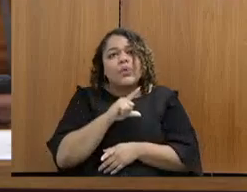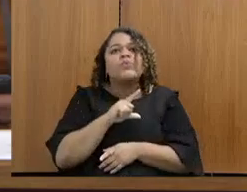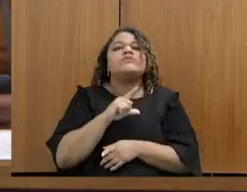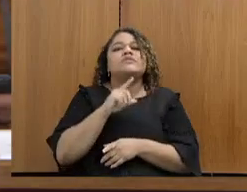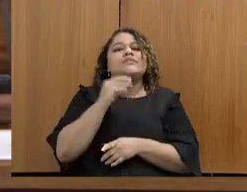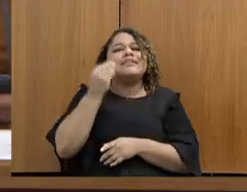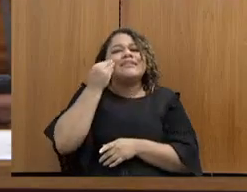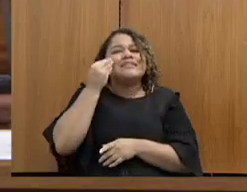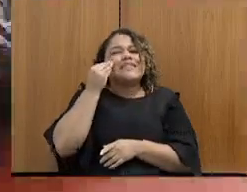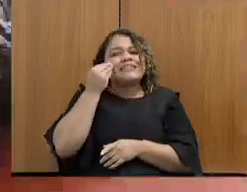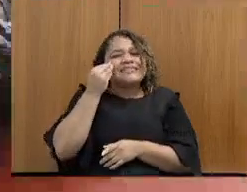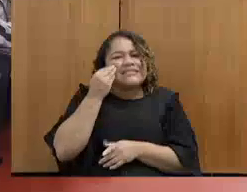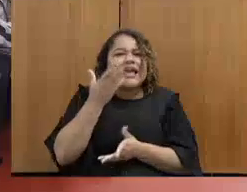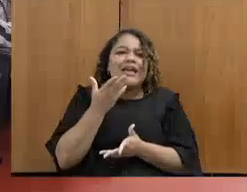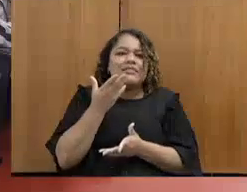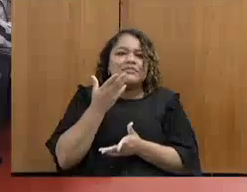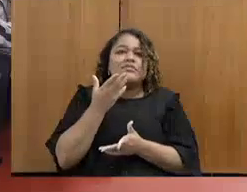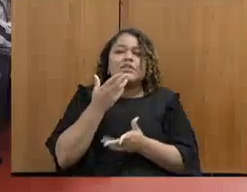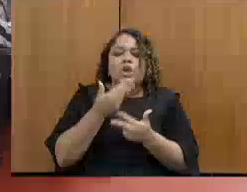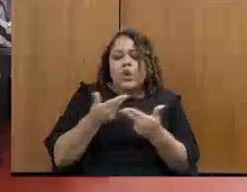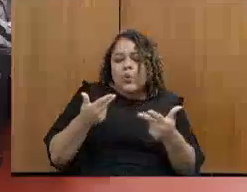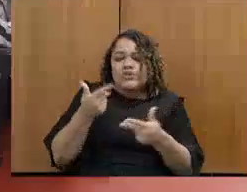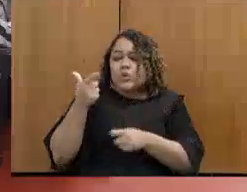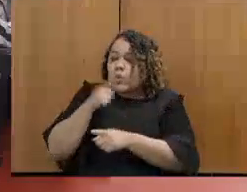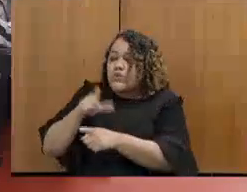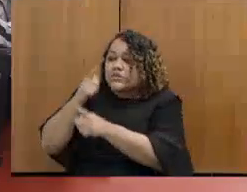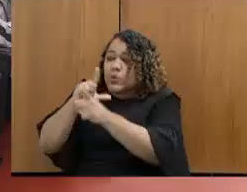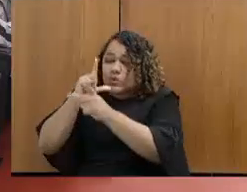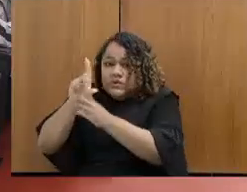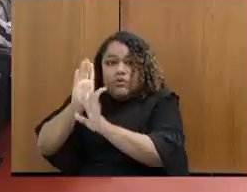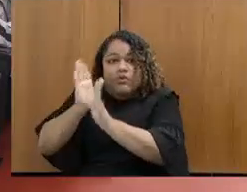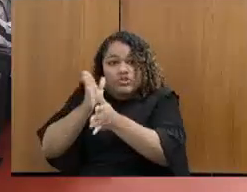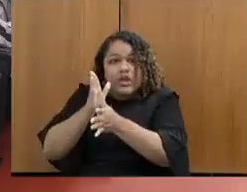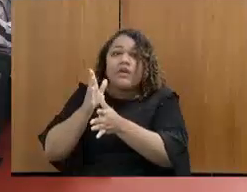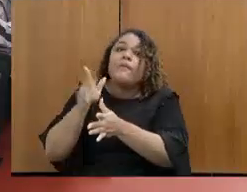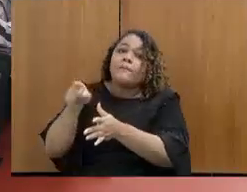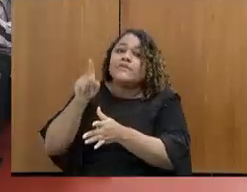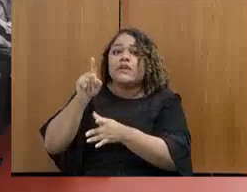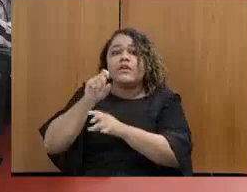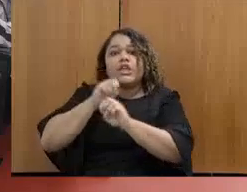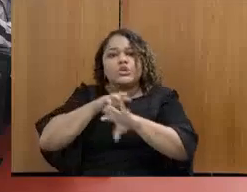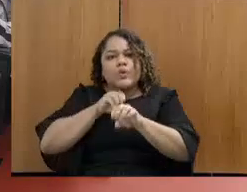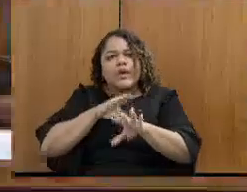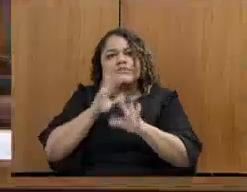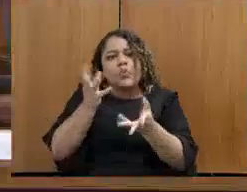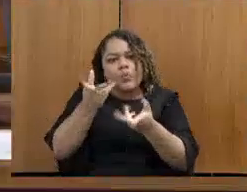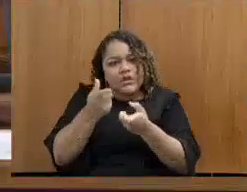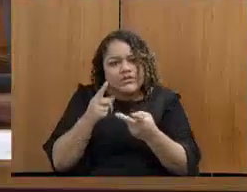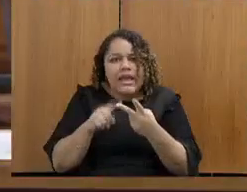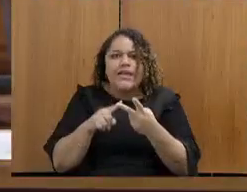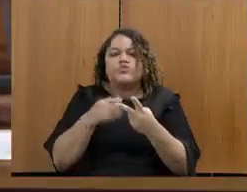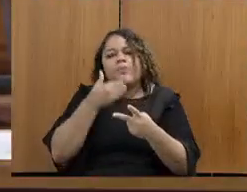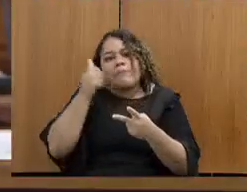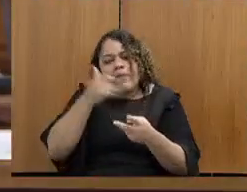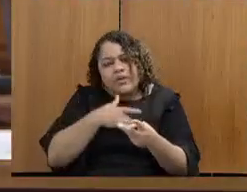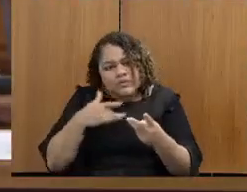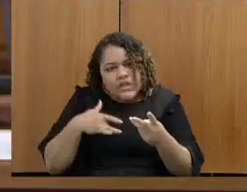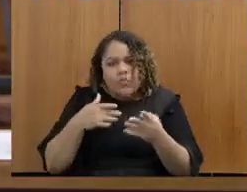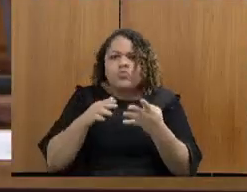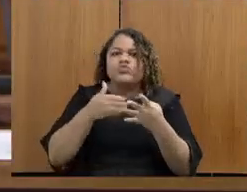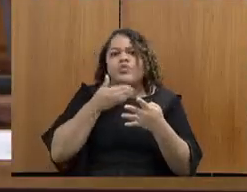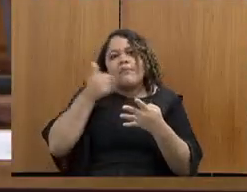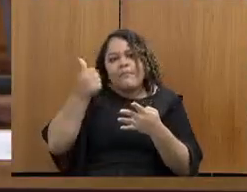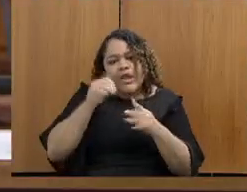poucas vantagens mas que representam muito uma educação de qualidade pra Polícia Civil uma melhor saúde numa melhor estrutura